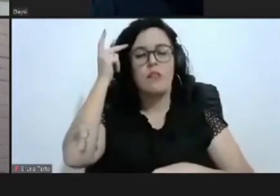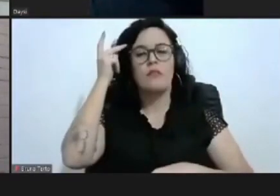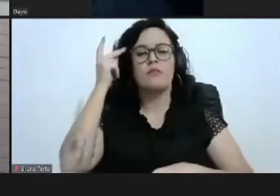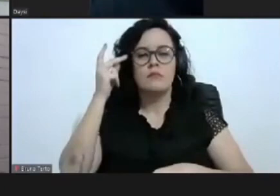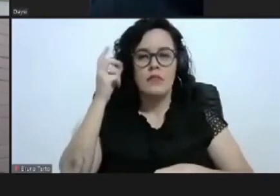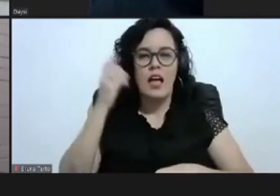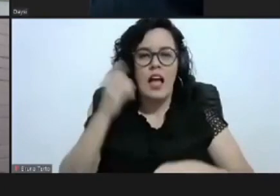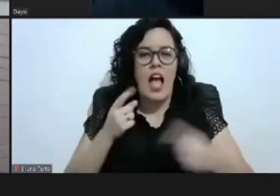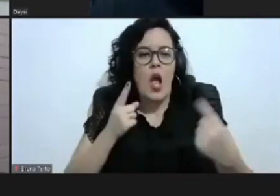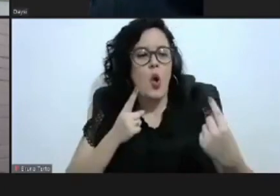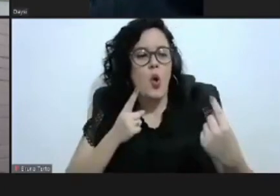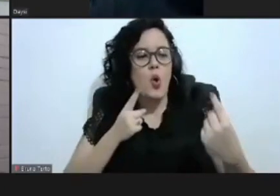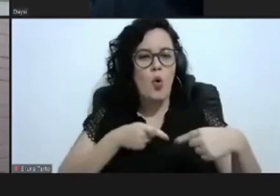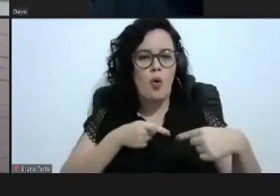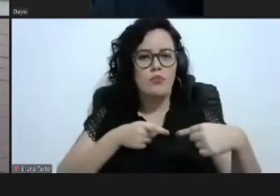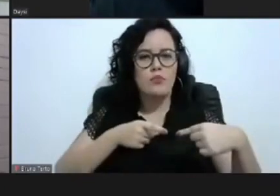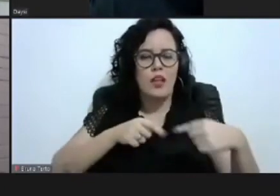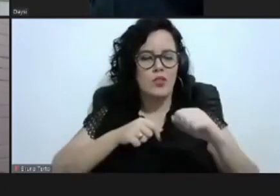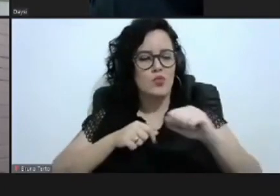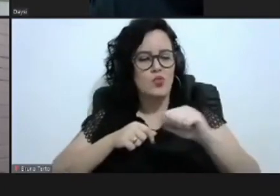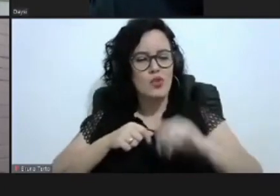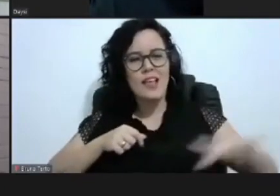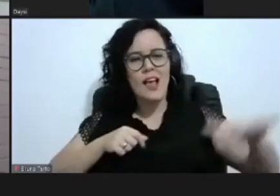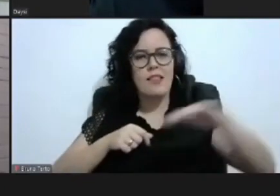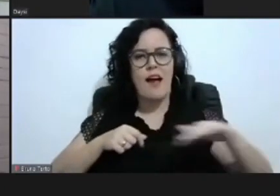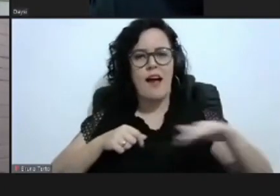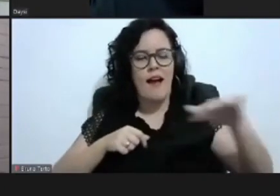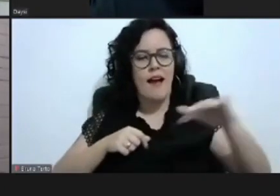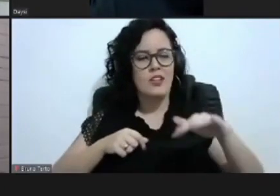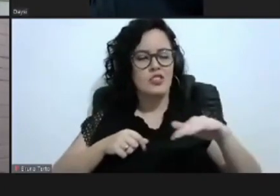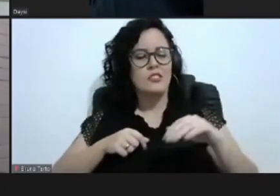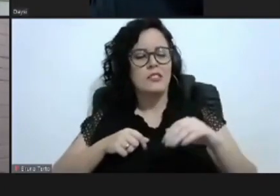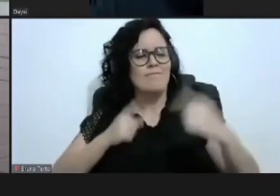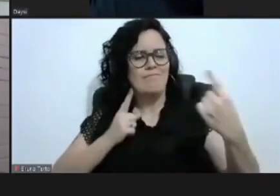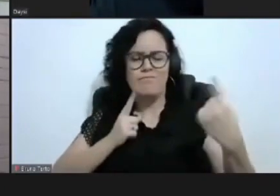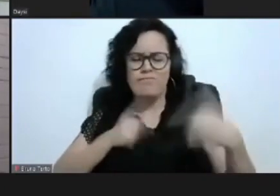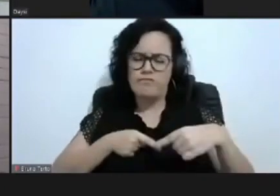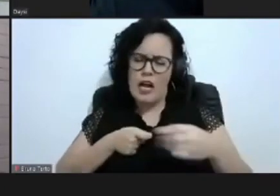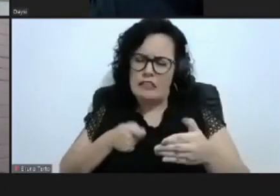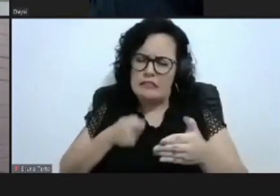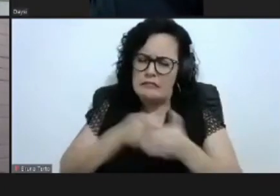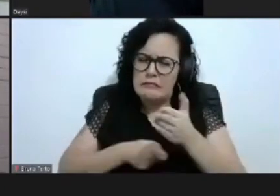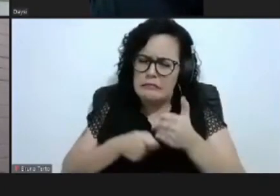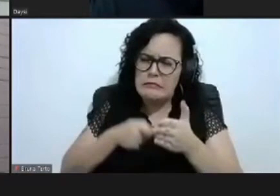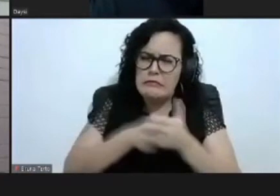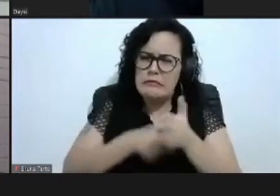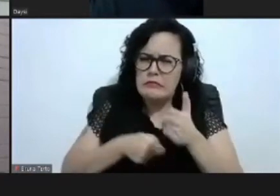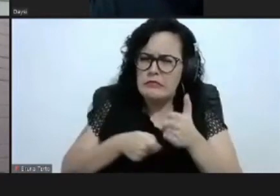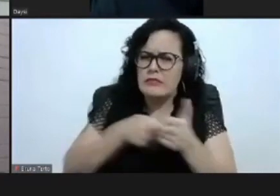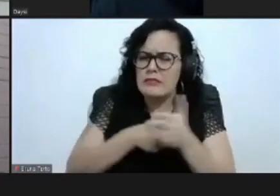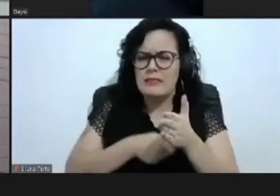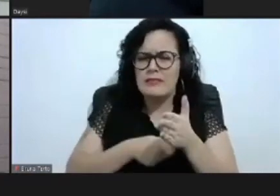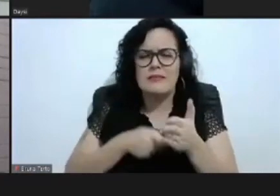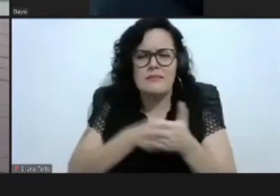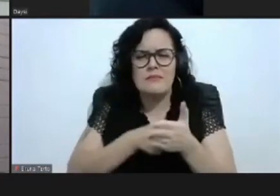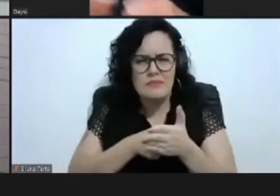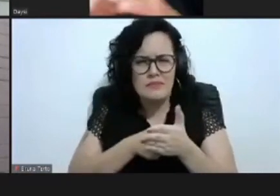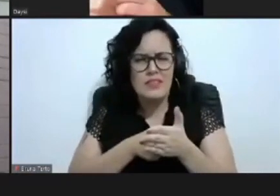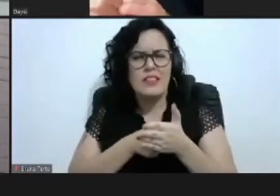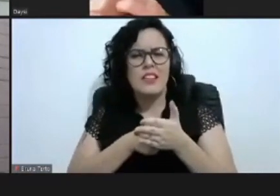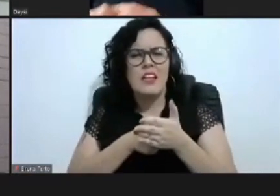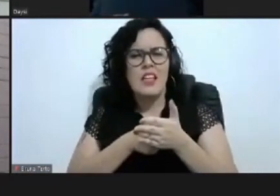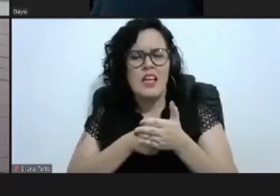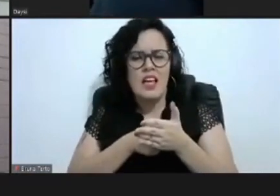contra a maré, não caiu no canto da sereia de publicar uma literatura que dá muito dinheiro,